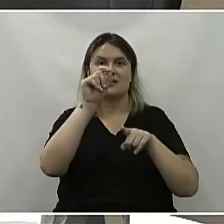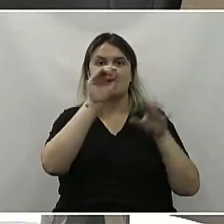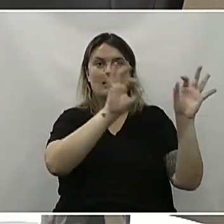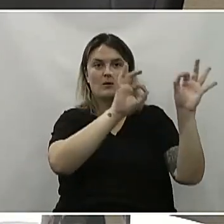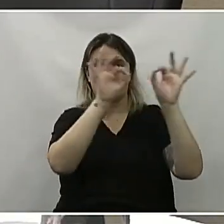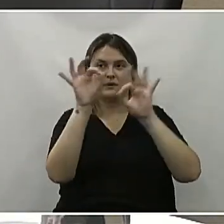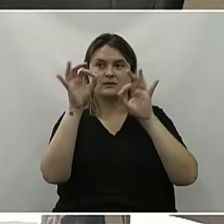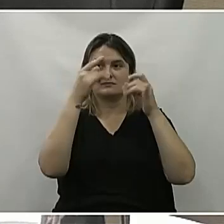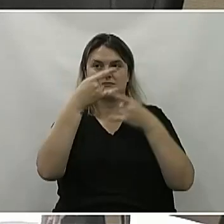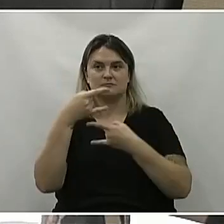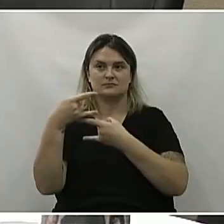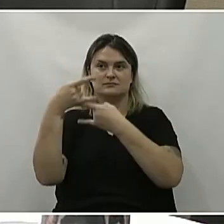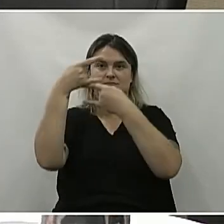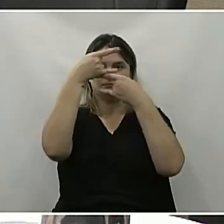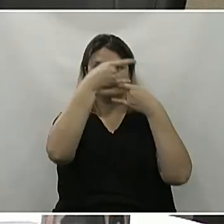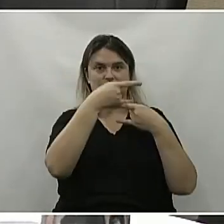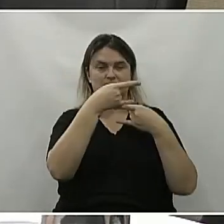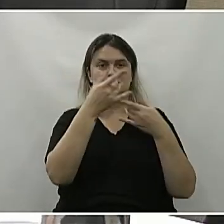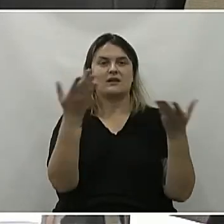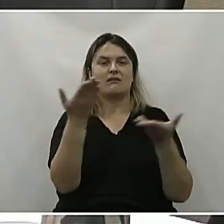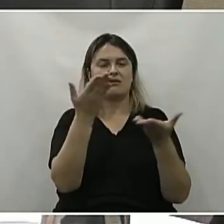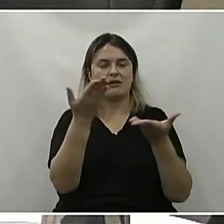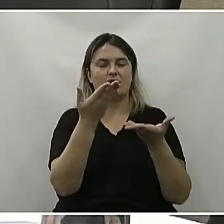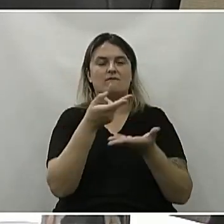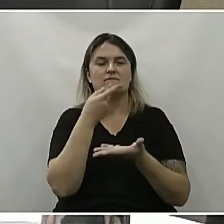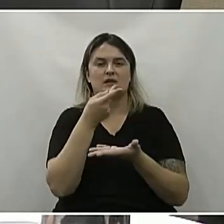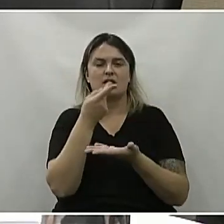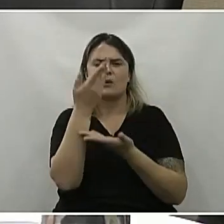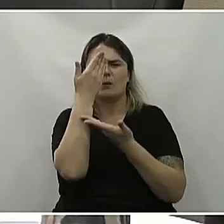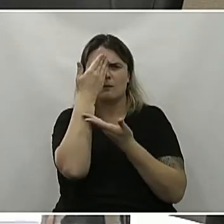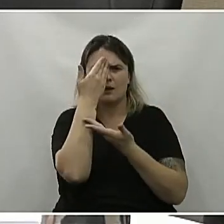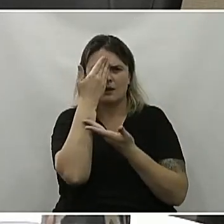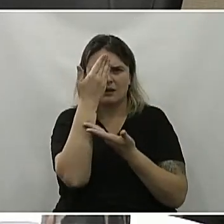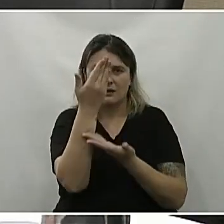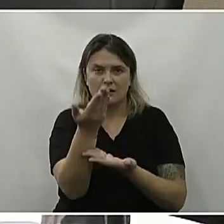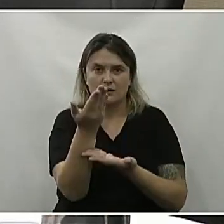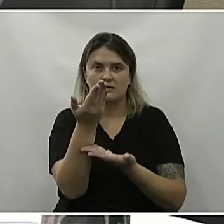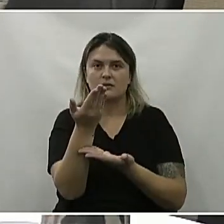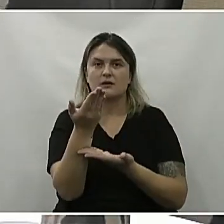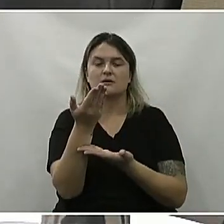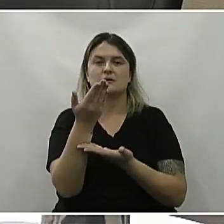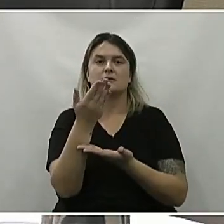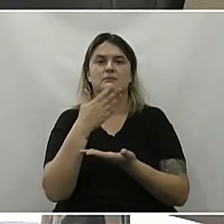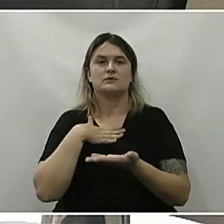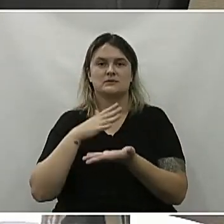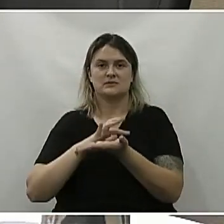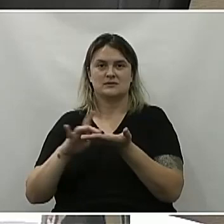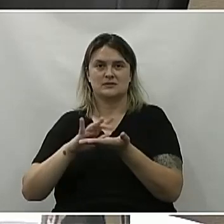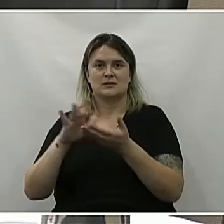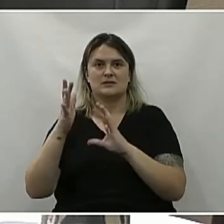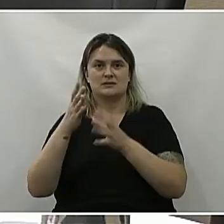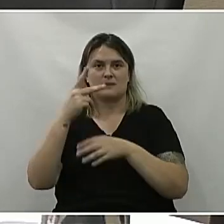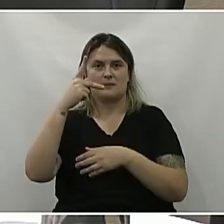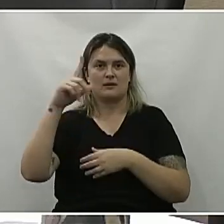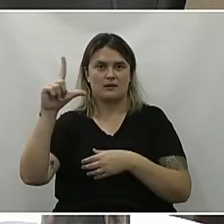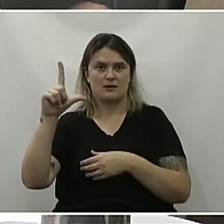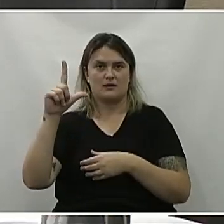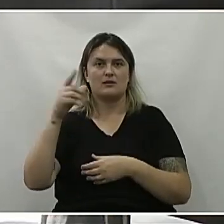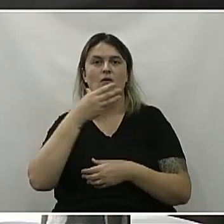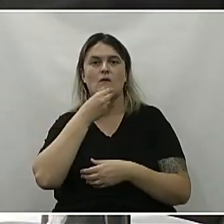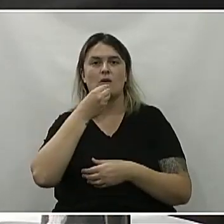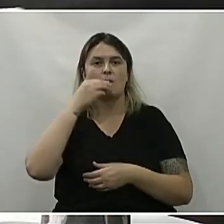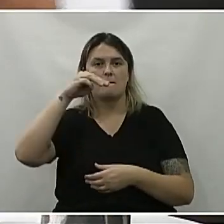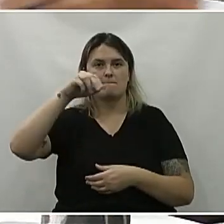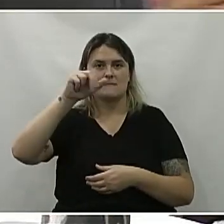que nos acompanh em casa quero também deixar o meu muito obrigado pelo meu secretário do pl estar aqui hoje Marcos